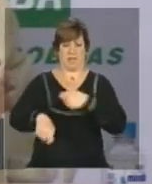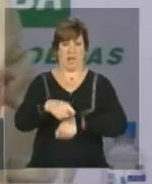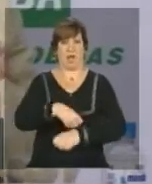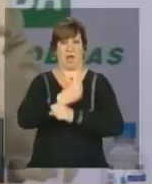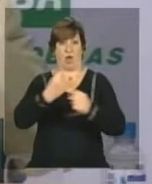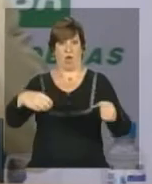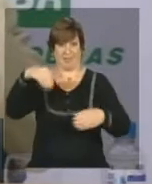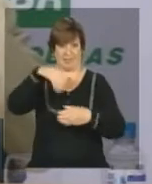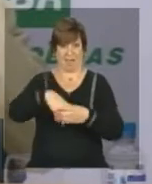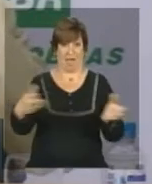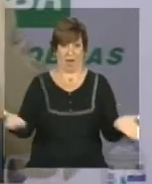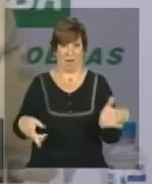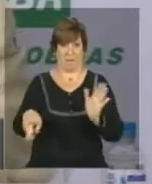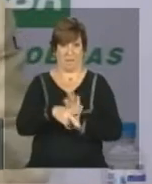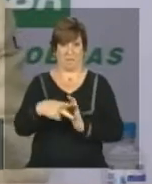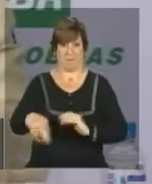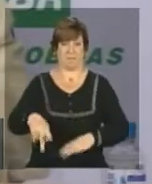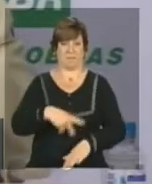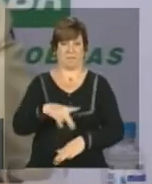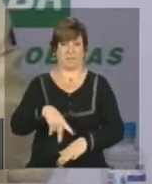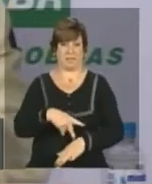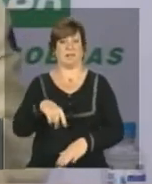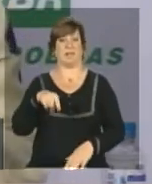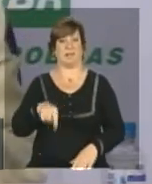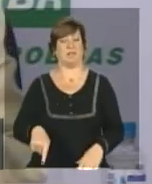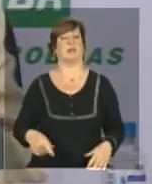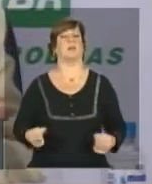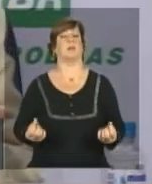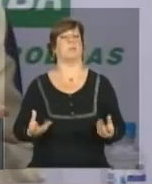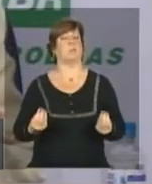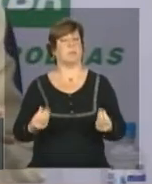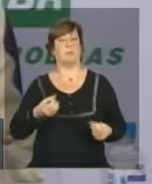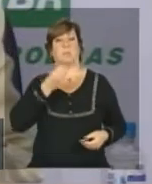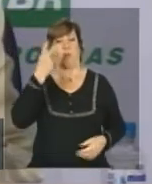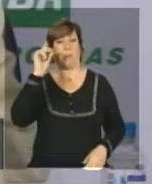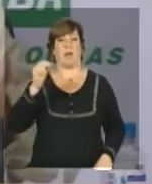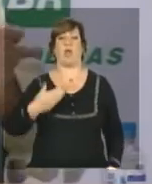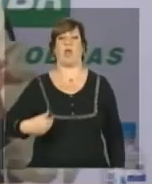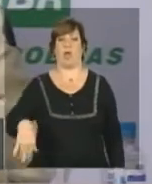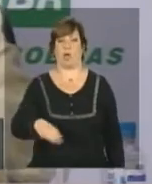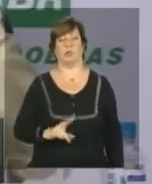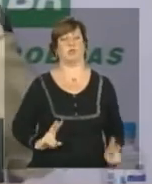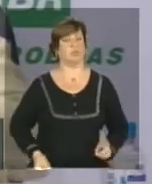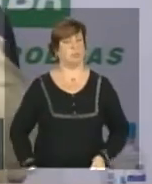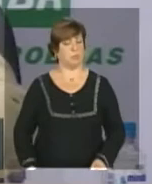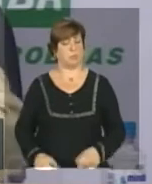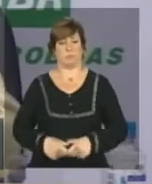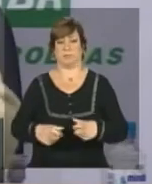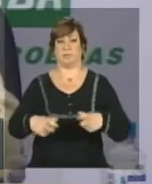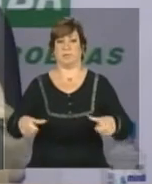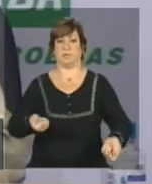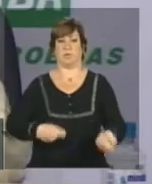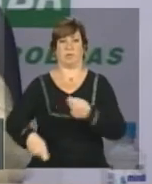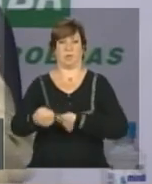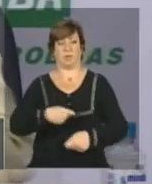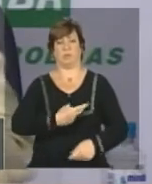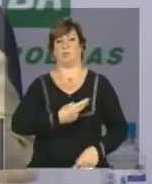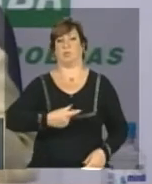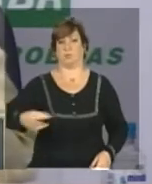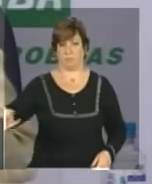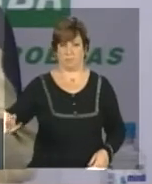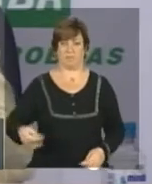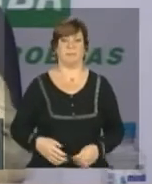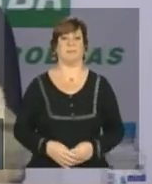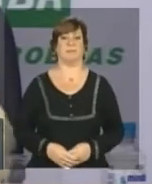agora, ele é extremamente positivo para nós, que continue crescendo a economia de forma